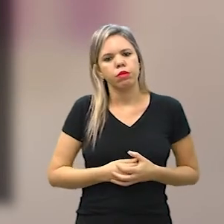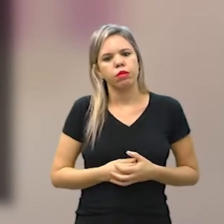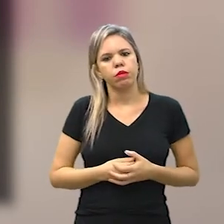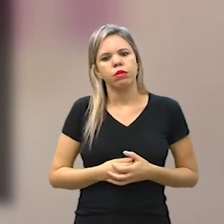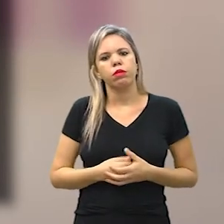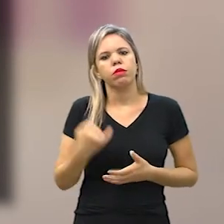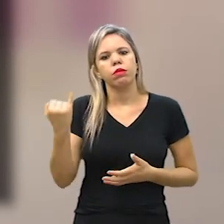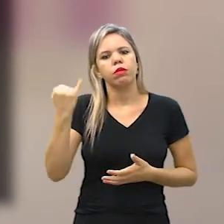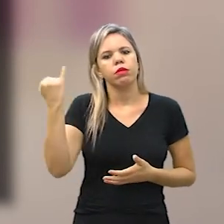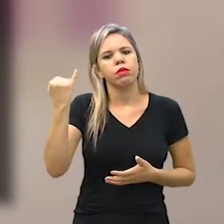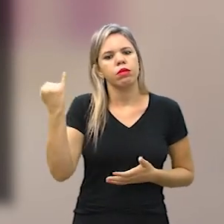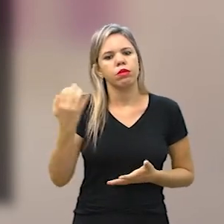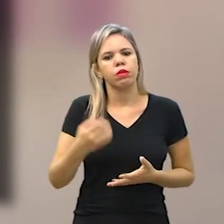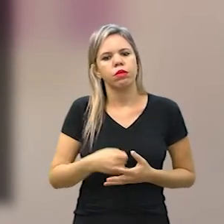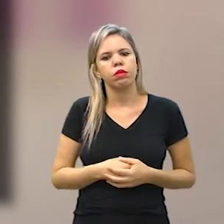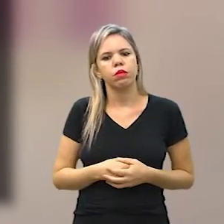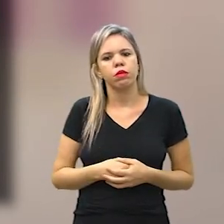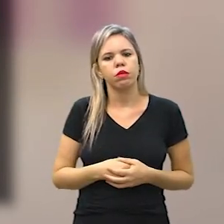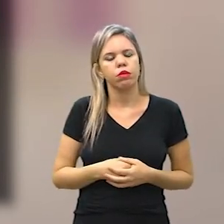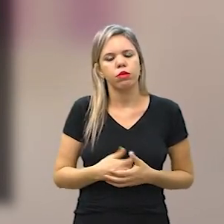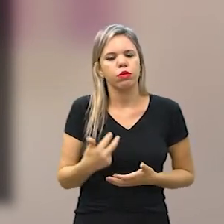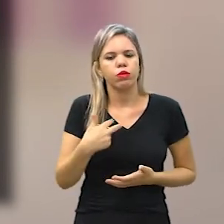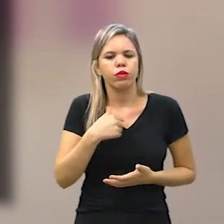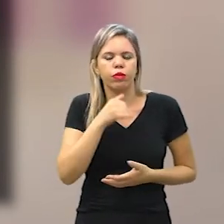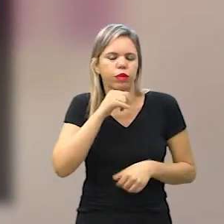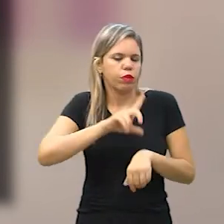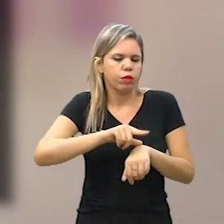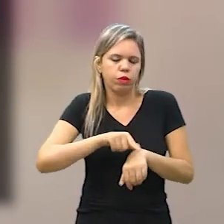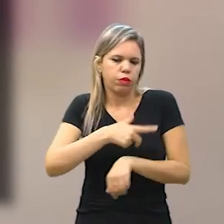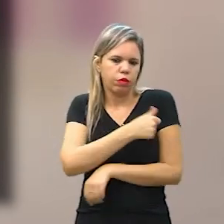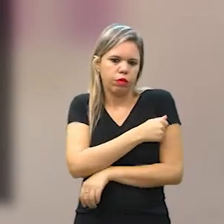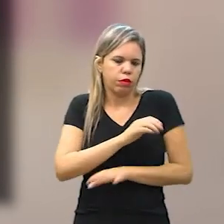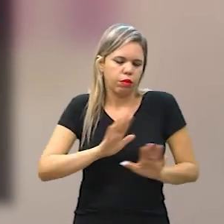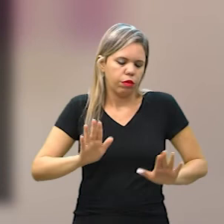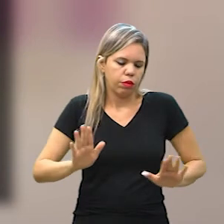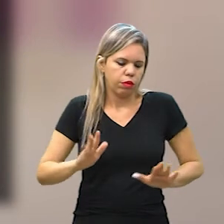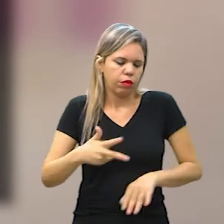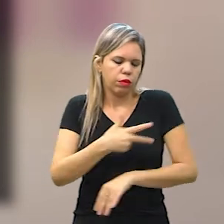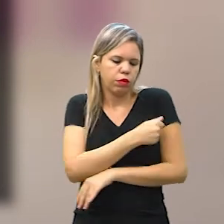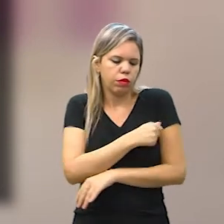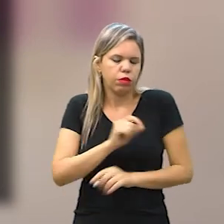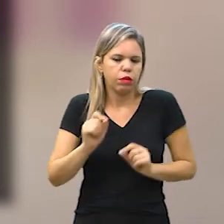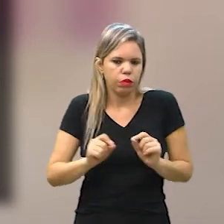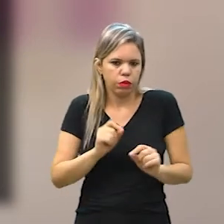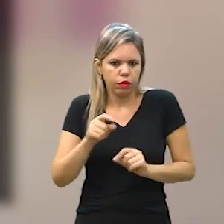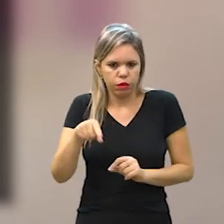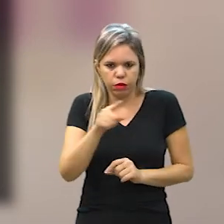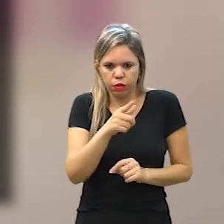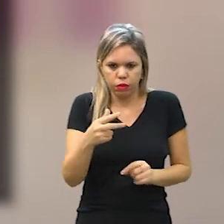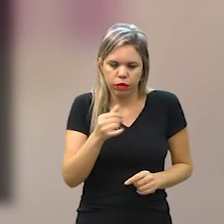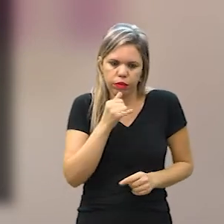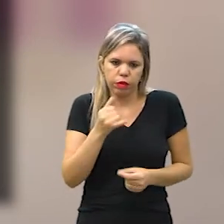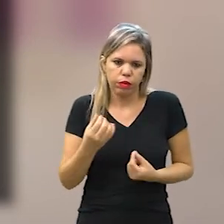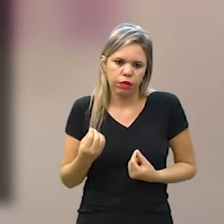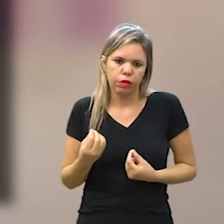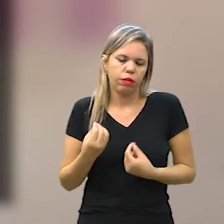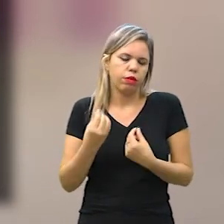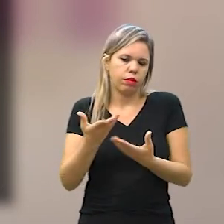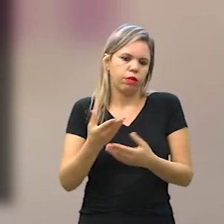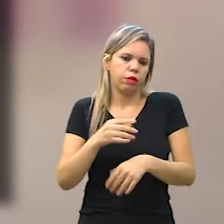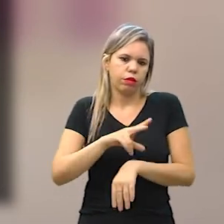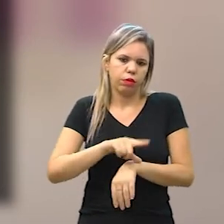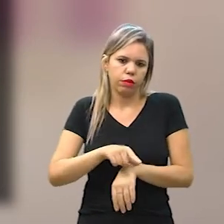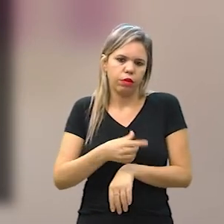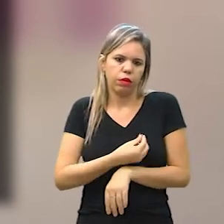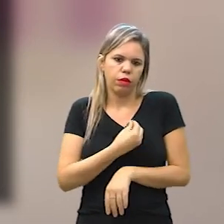vacinação, tá? Que é importante, você não pode atrasar a vacinação. Uma vacina que você não dá ou que você